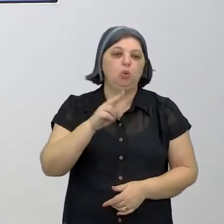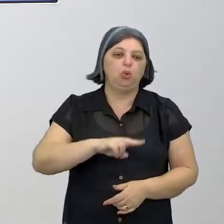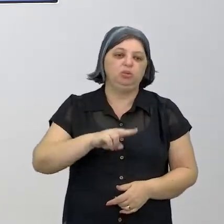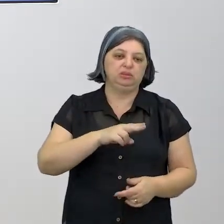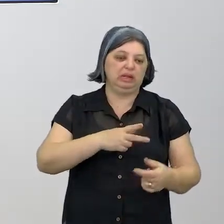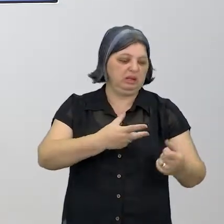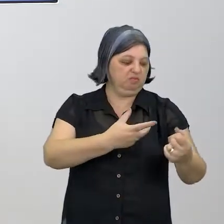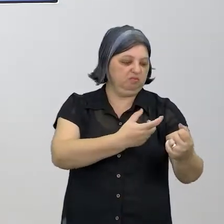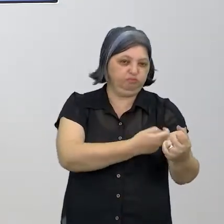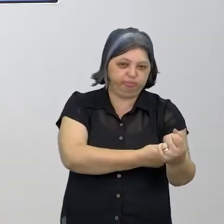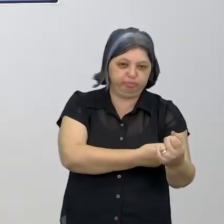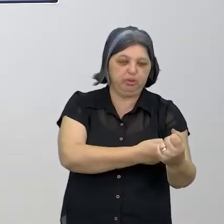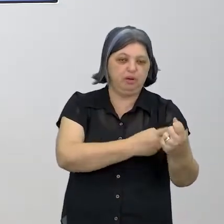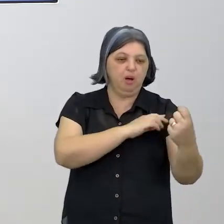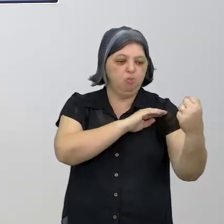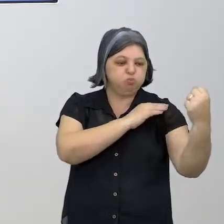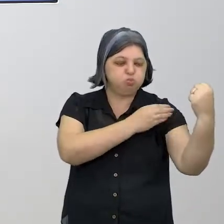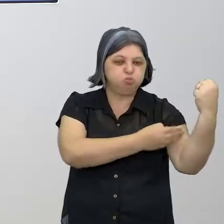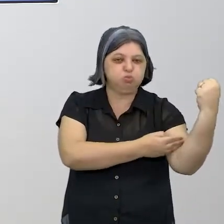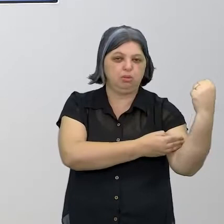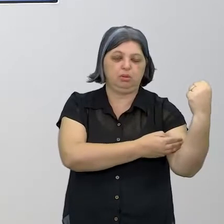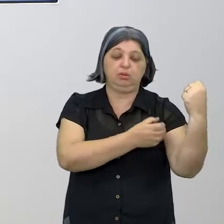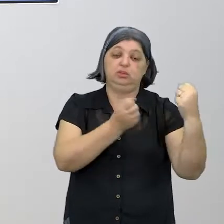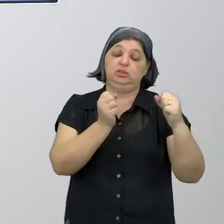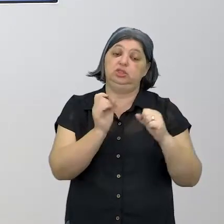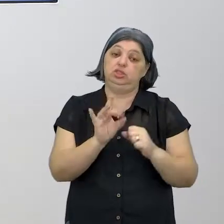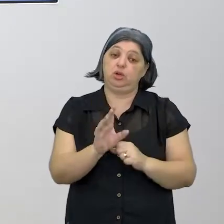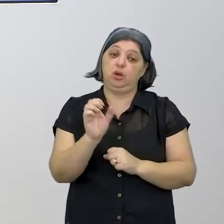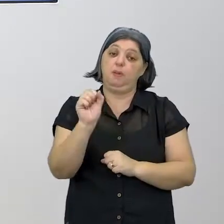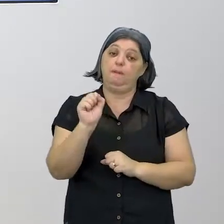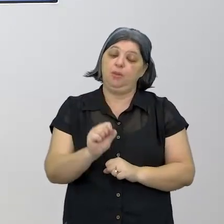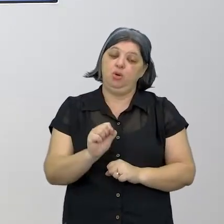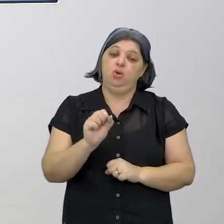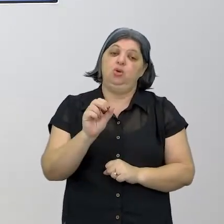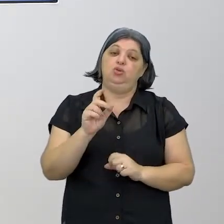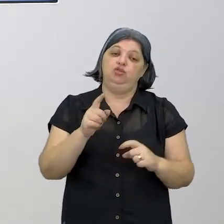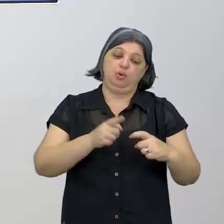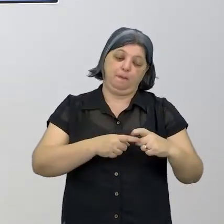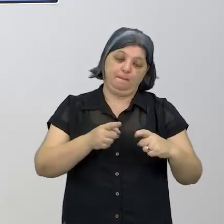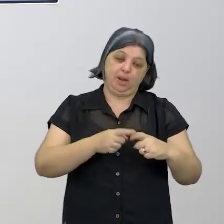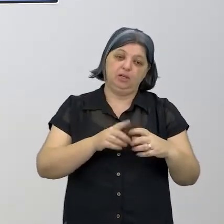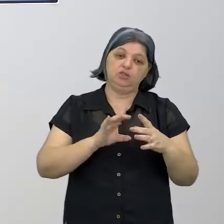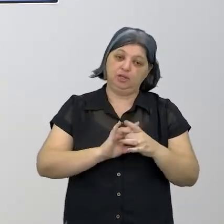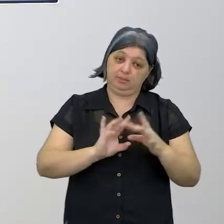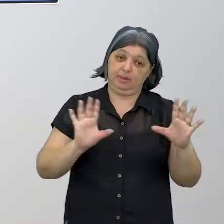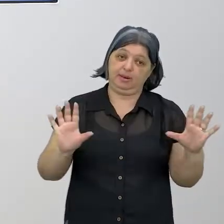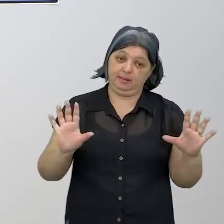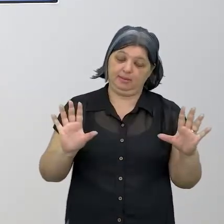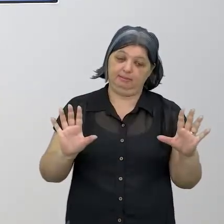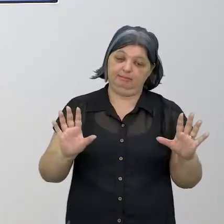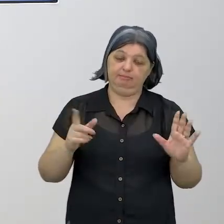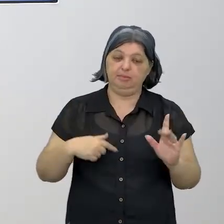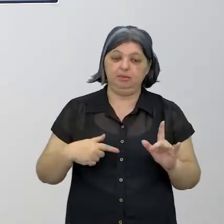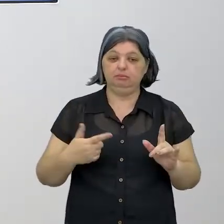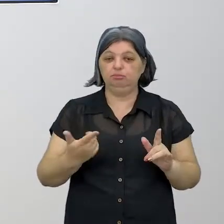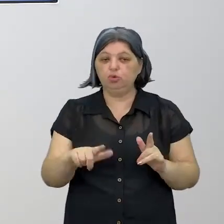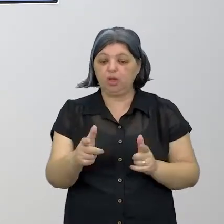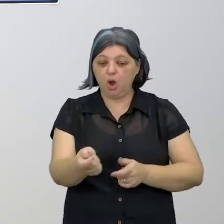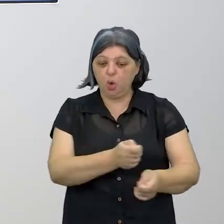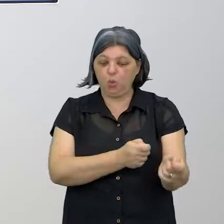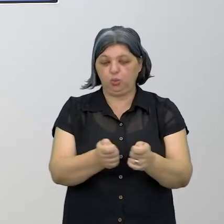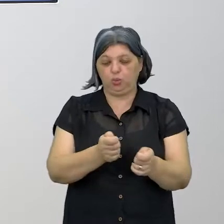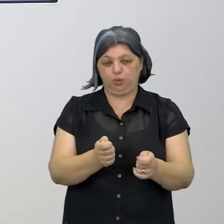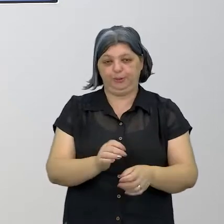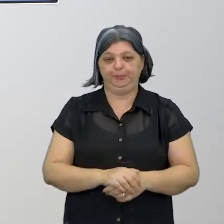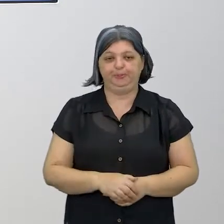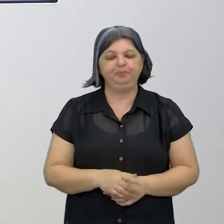medicamentos proibidos ou que só podem ser utilizados com supervisão médica de uma maneira descontrolada. Eu até